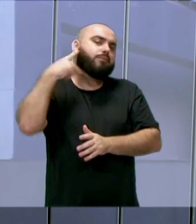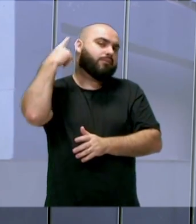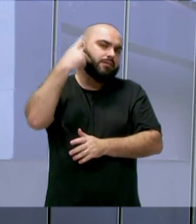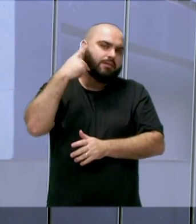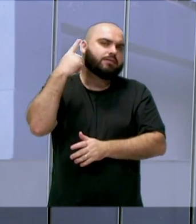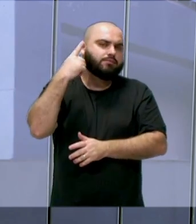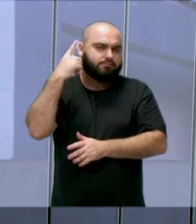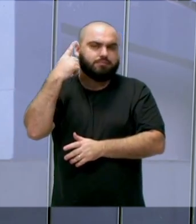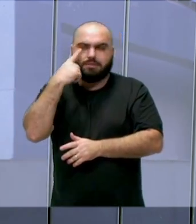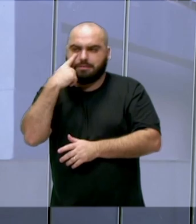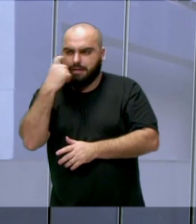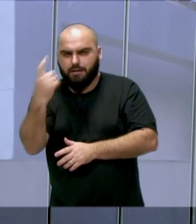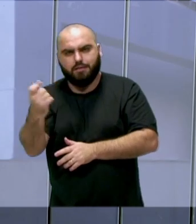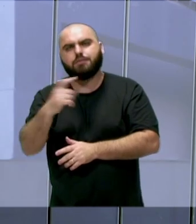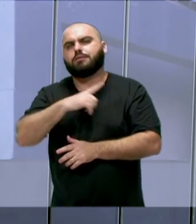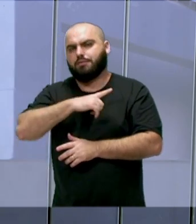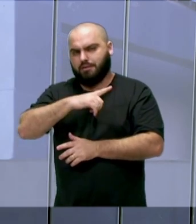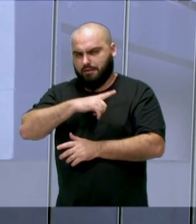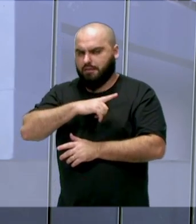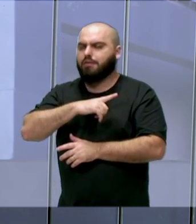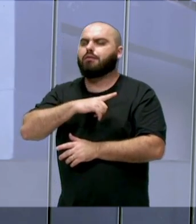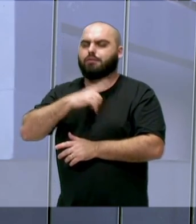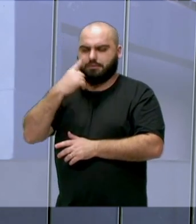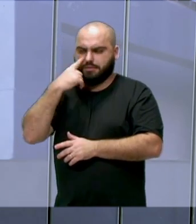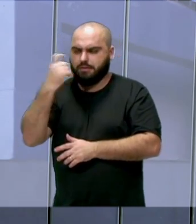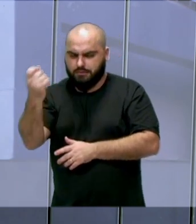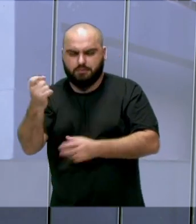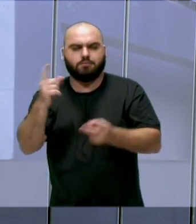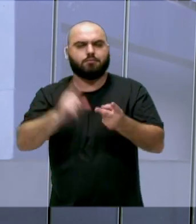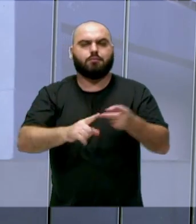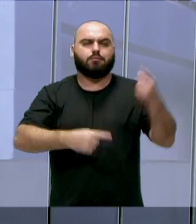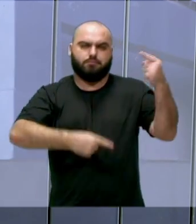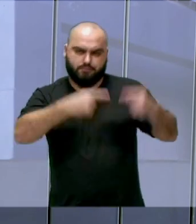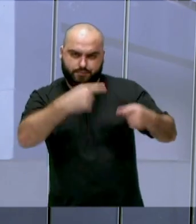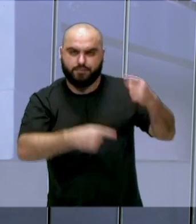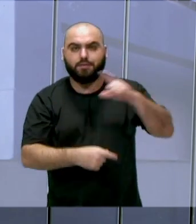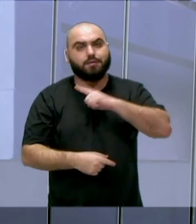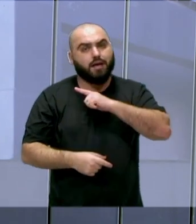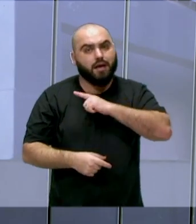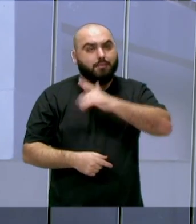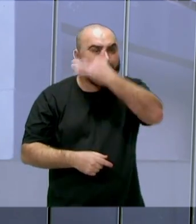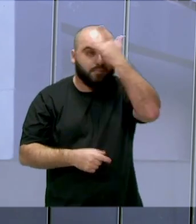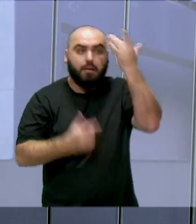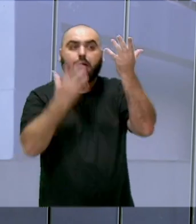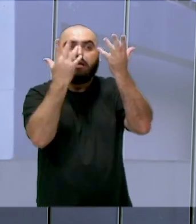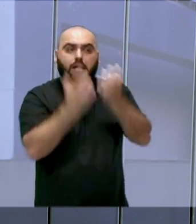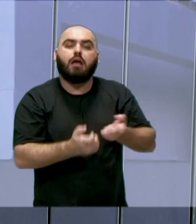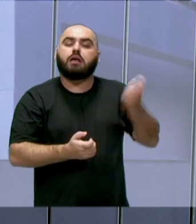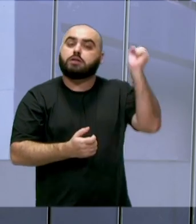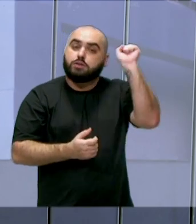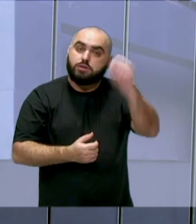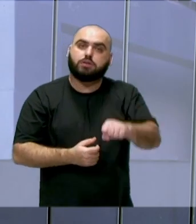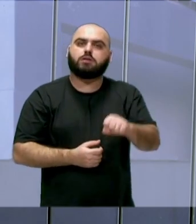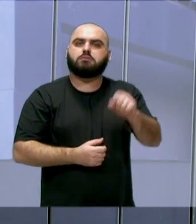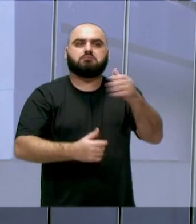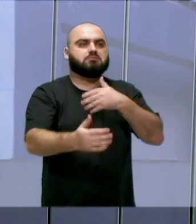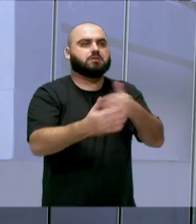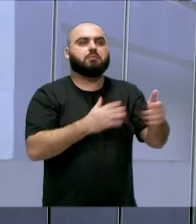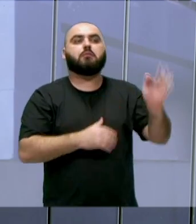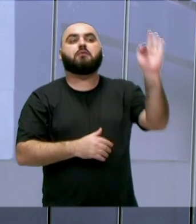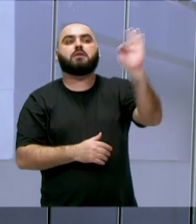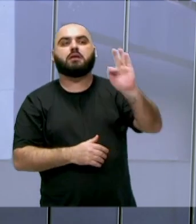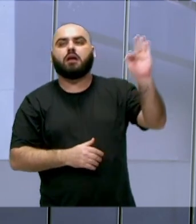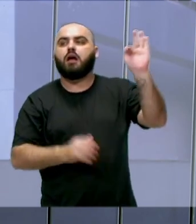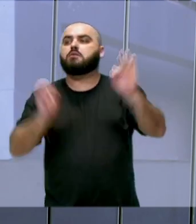jogo de interesse, acima de tudo, é uma competição que todo mundo quer chegar sim numa cadeira, independente se é a nível federal, estadual